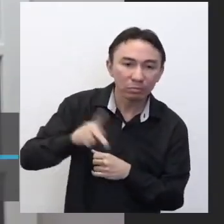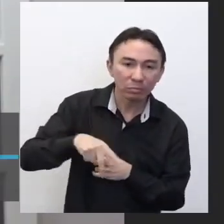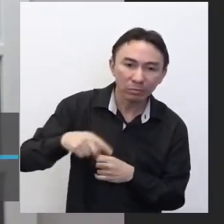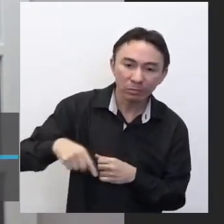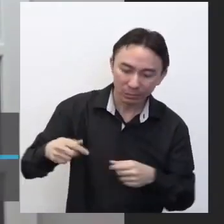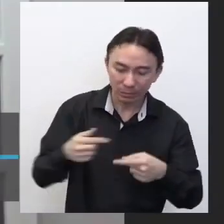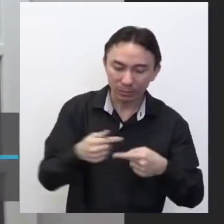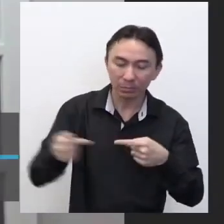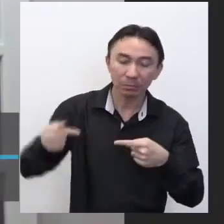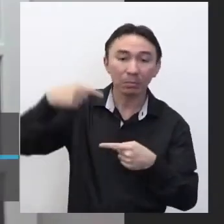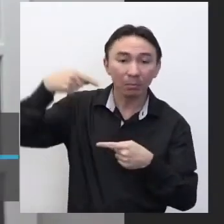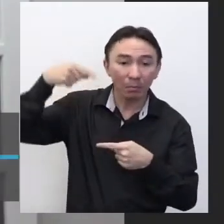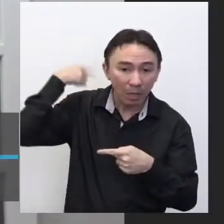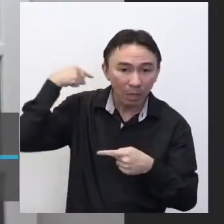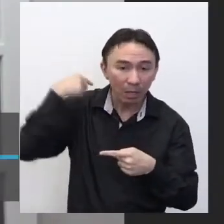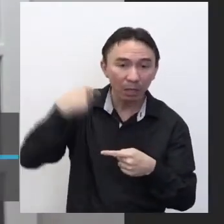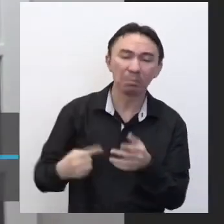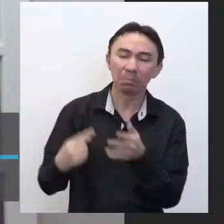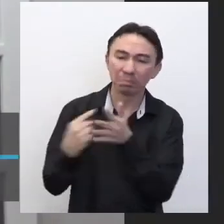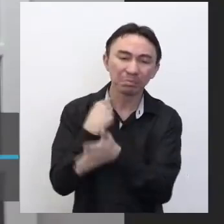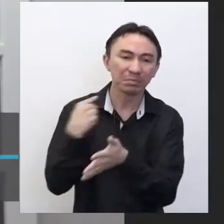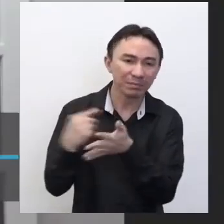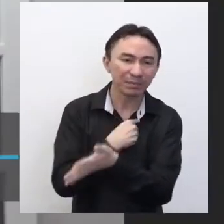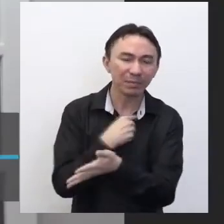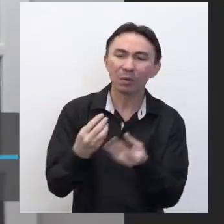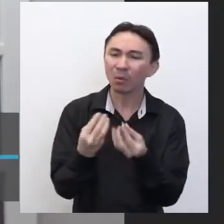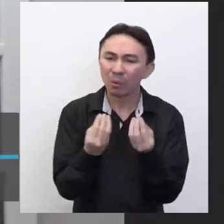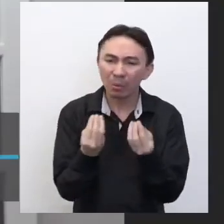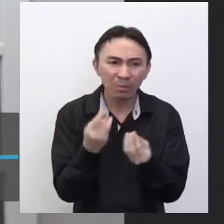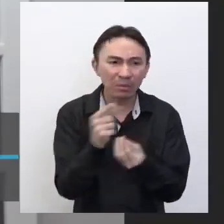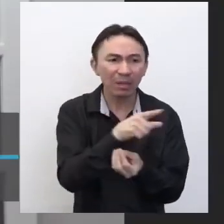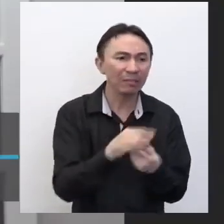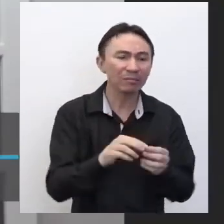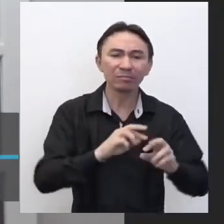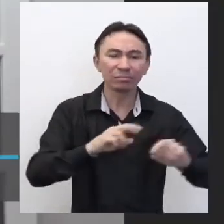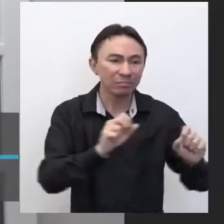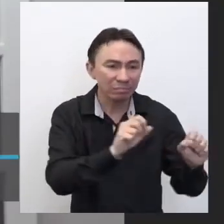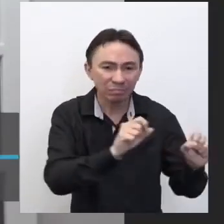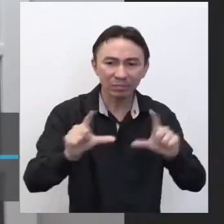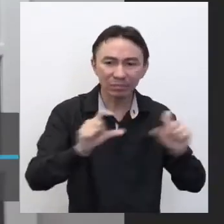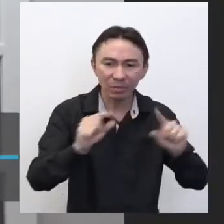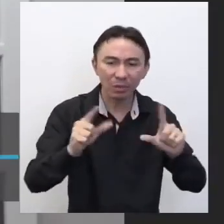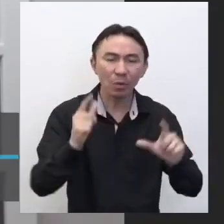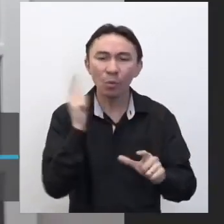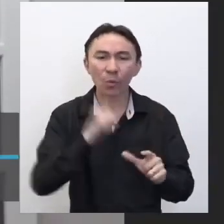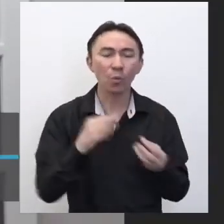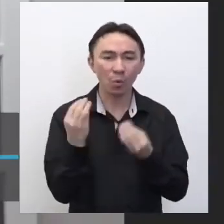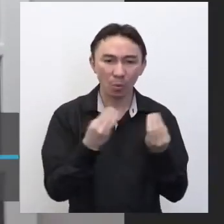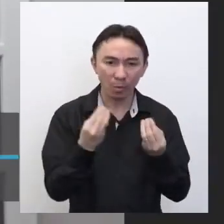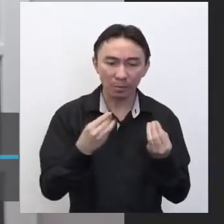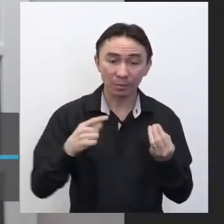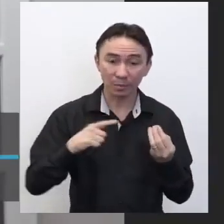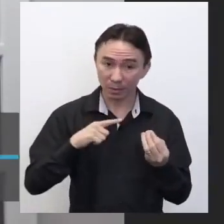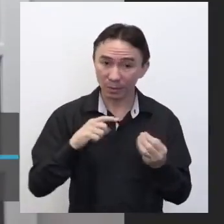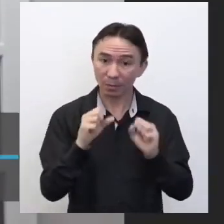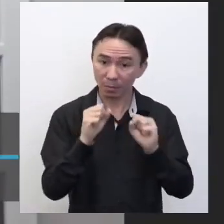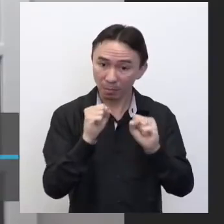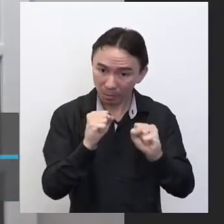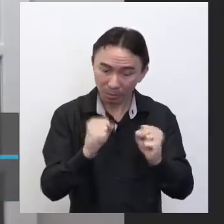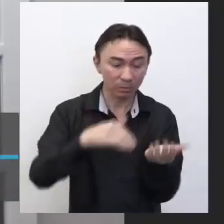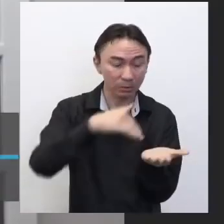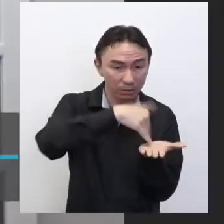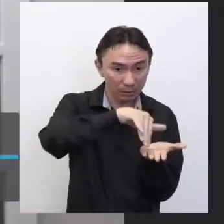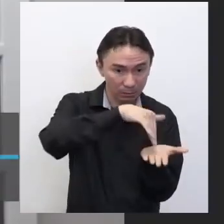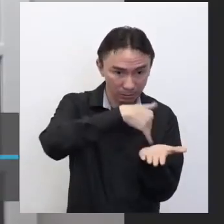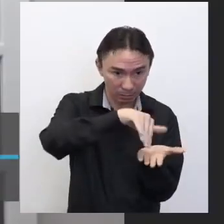gente perguntou onde eu consigo o slide, onde é que eu consigo o material. Galera, na Secretaria Escolar Digital existe um drive.